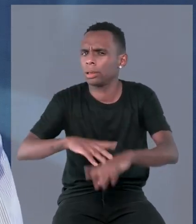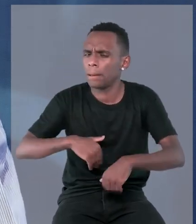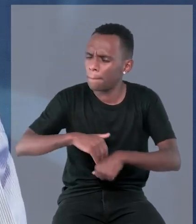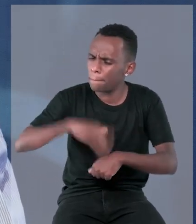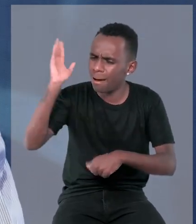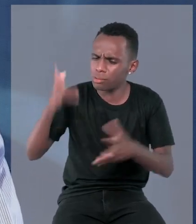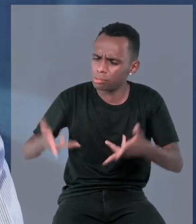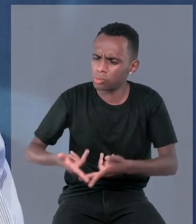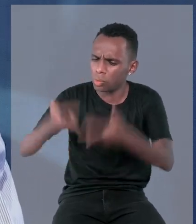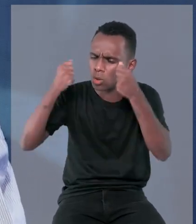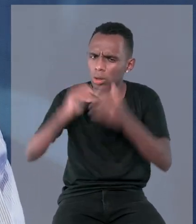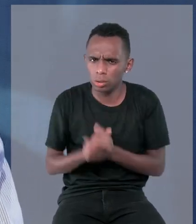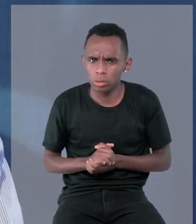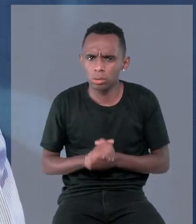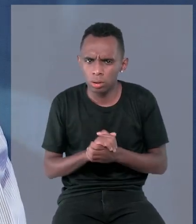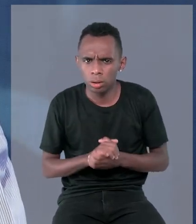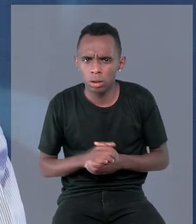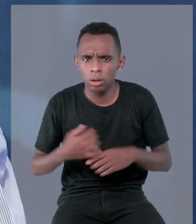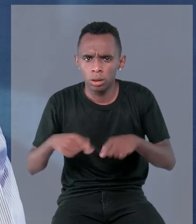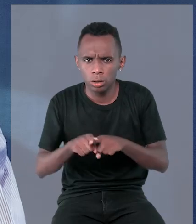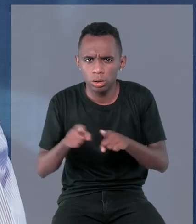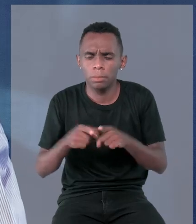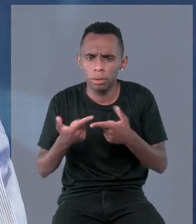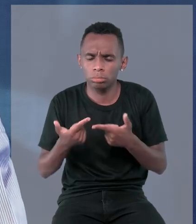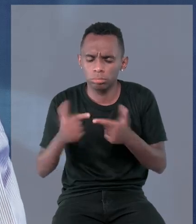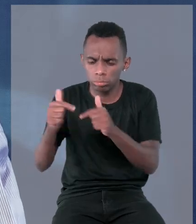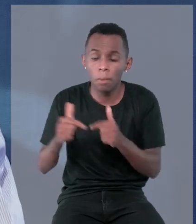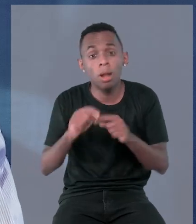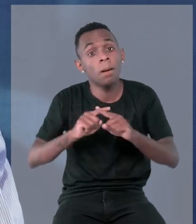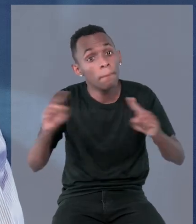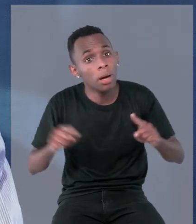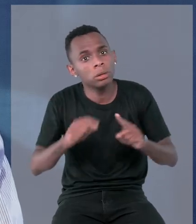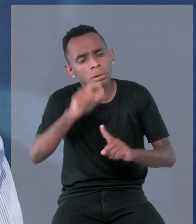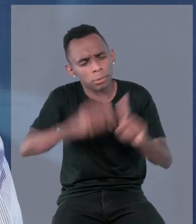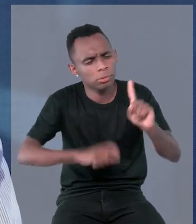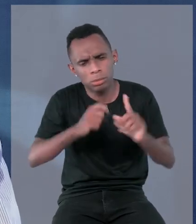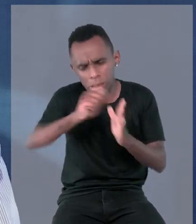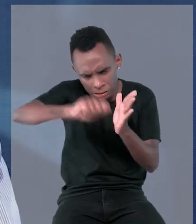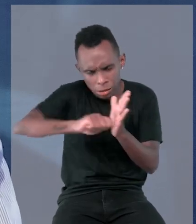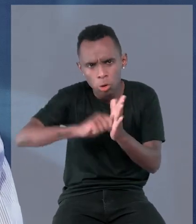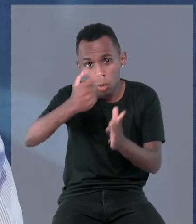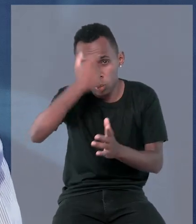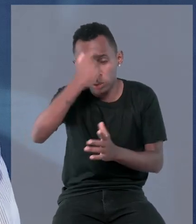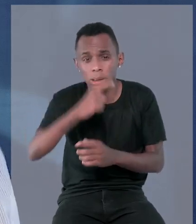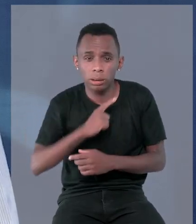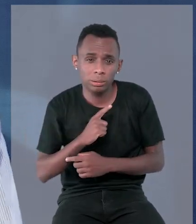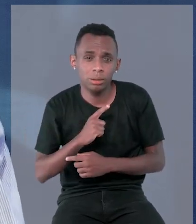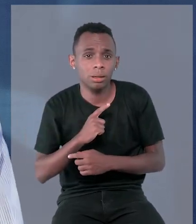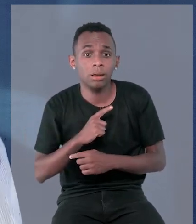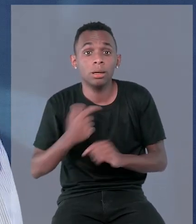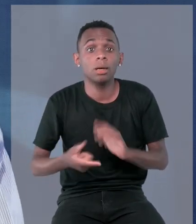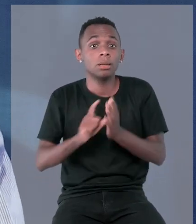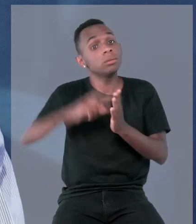isso, principalmente em Tempo e Vento e sobretudo em Incidente de Antares, mas o escritor consciente, né, o escritor, antes